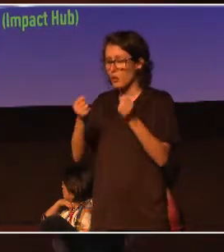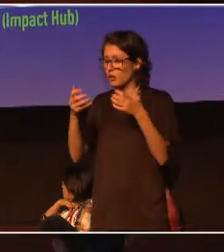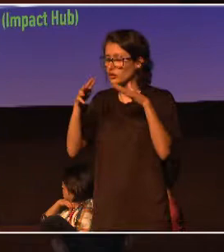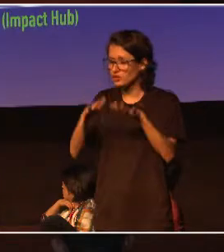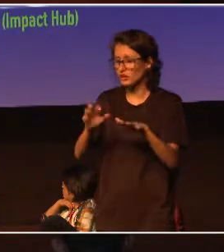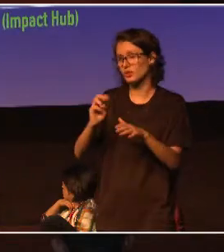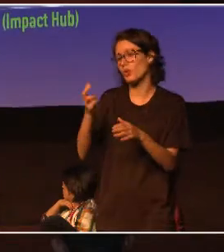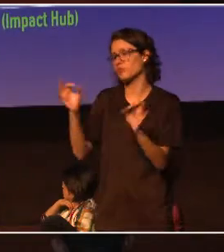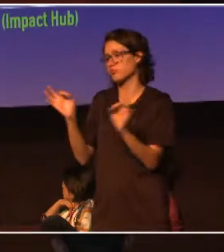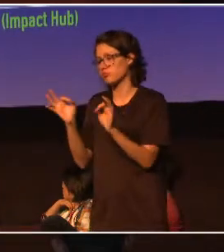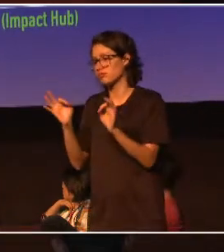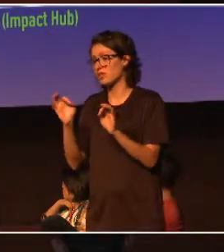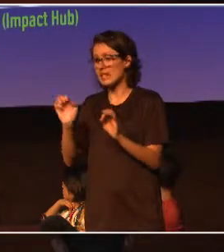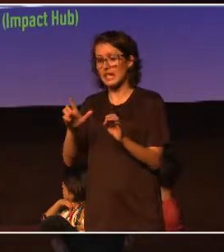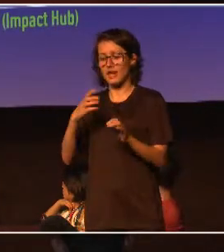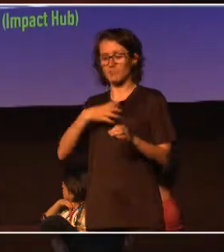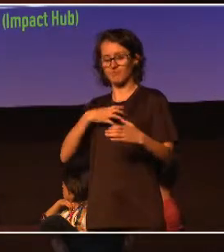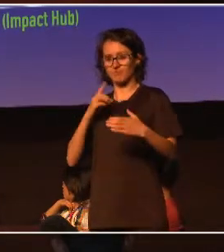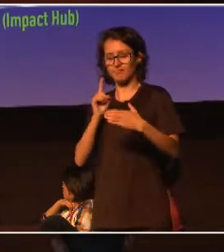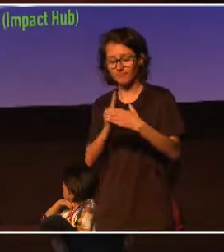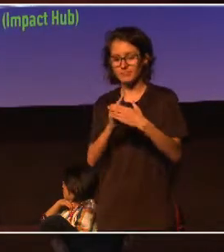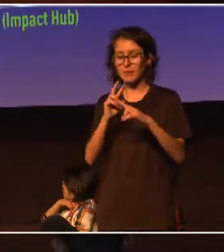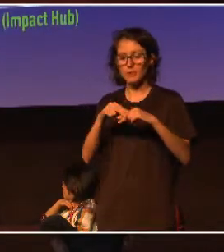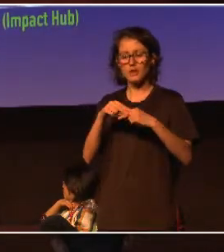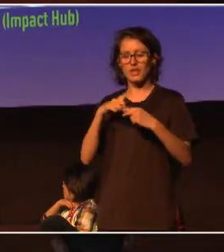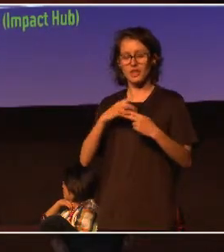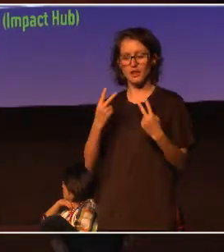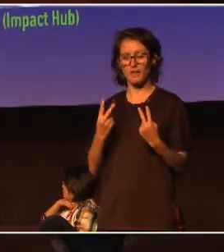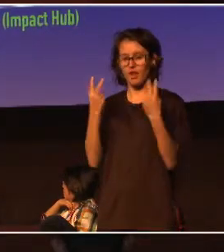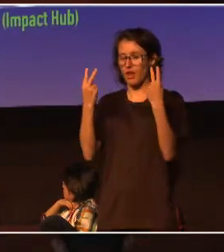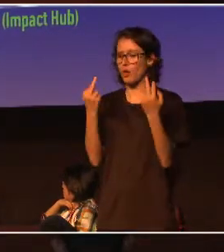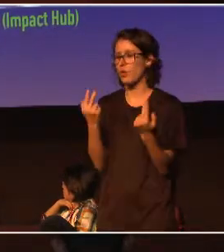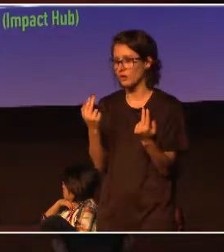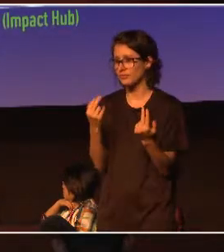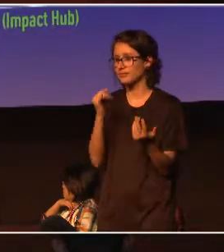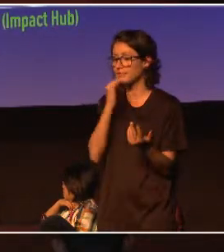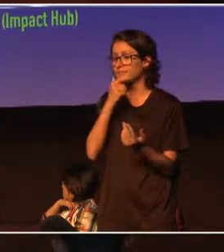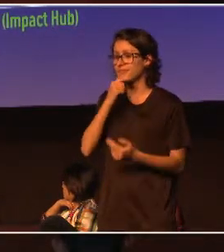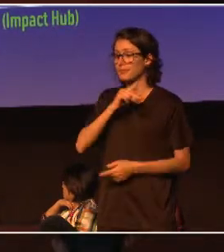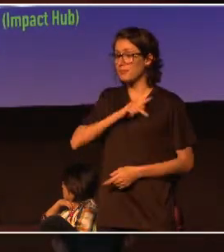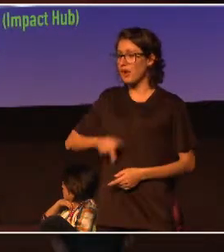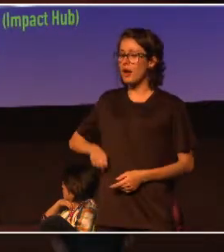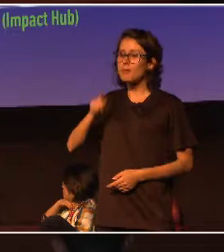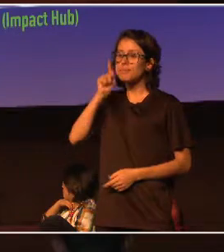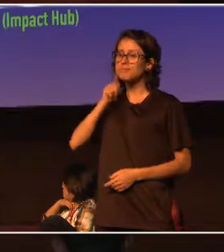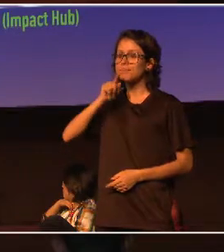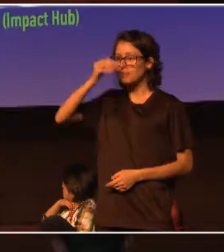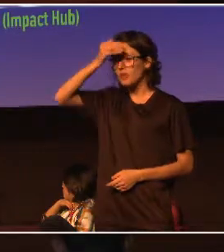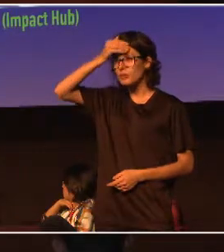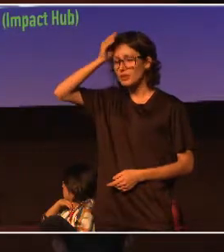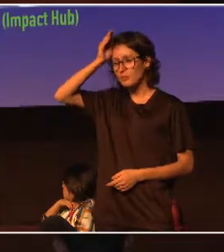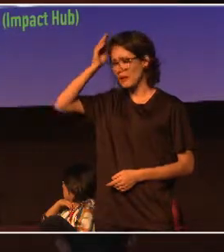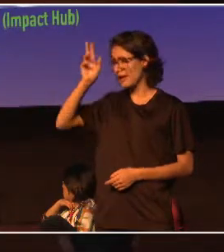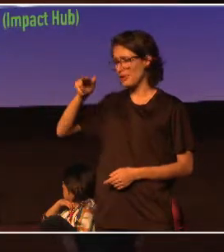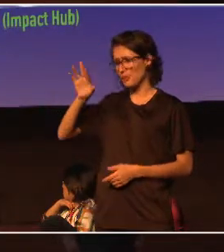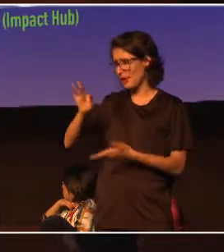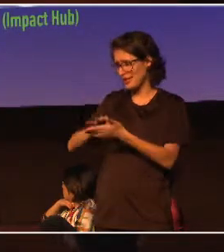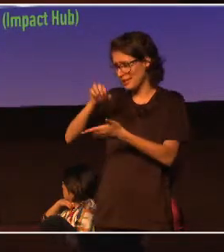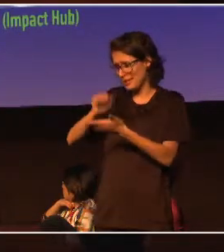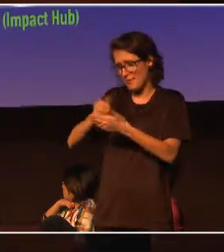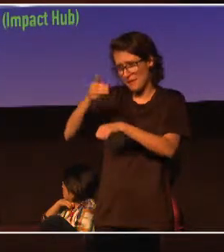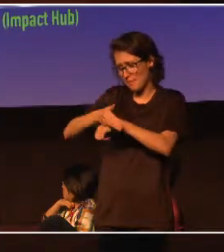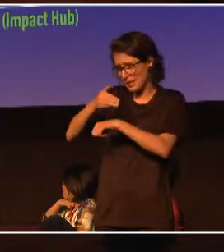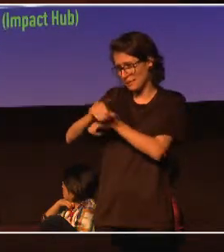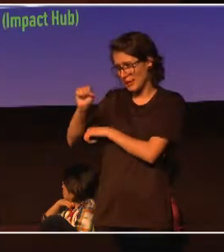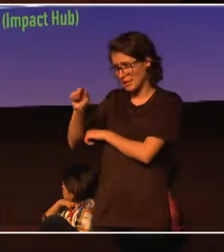inclusividade exclusiva. Quem pertence é porque compartilha valores. O Trump possivelmente não se inscreveria no Social Good. É uma